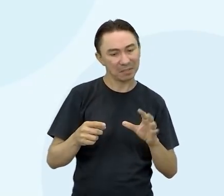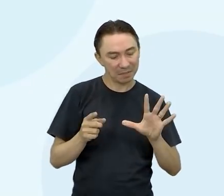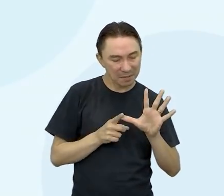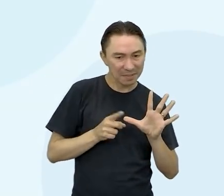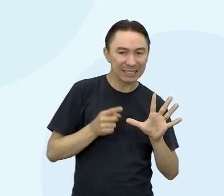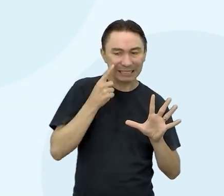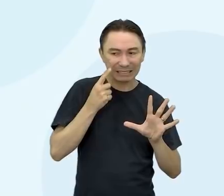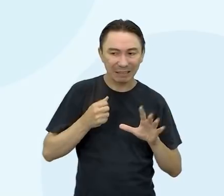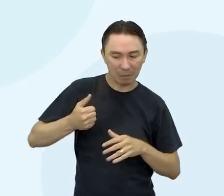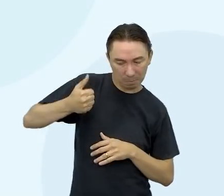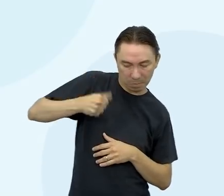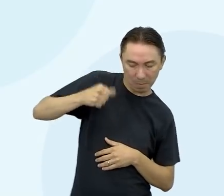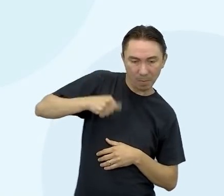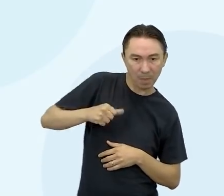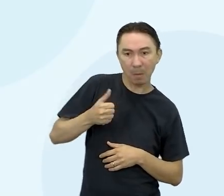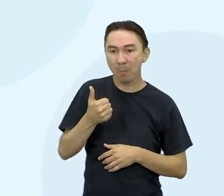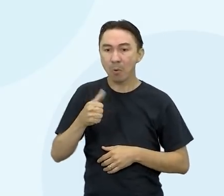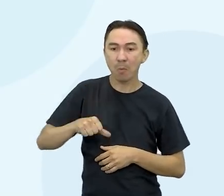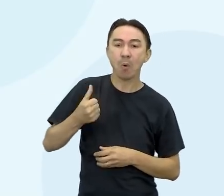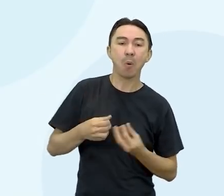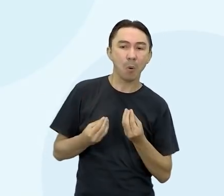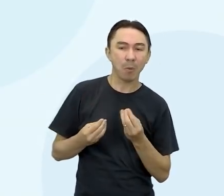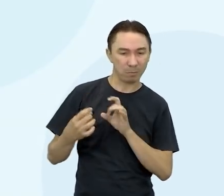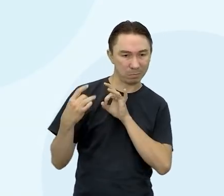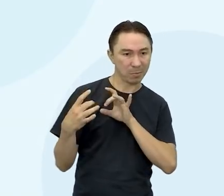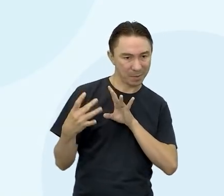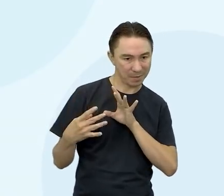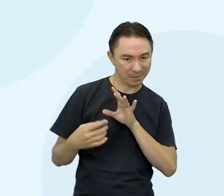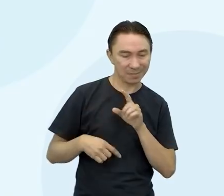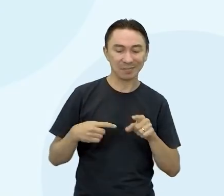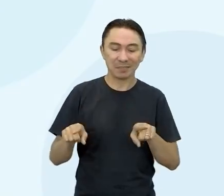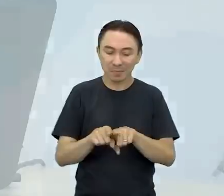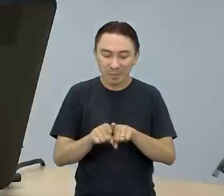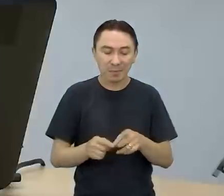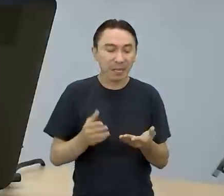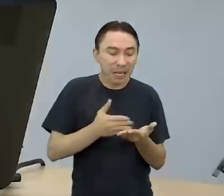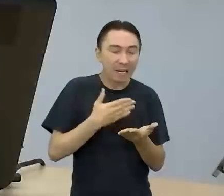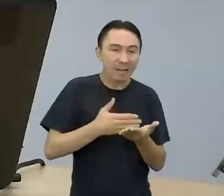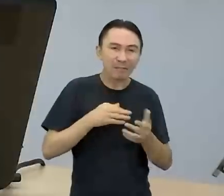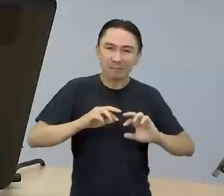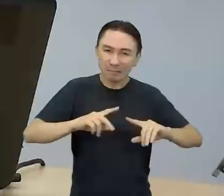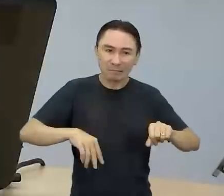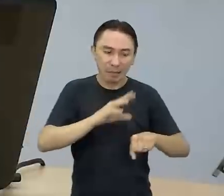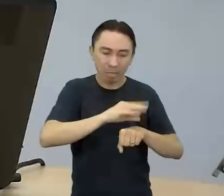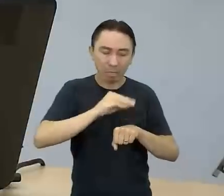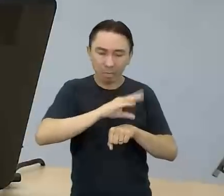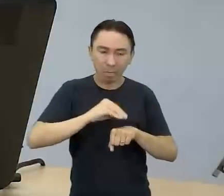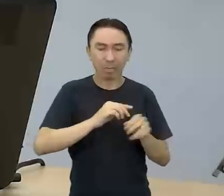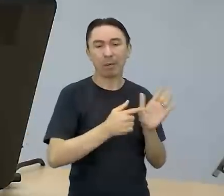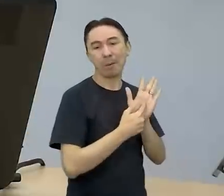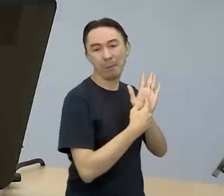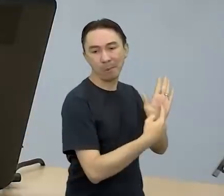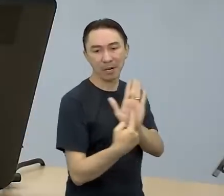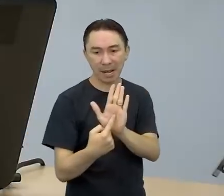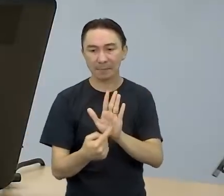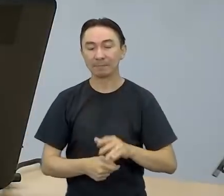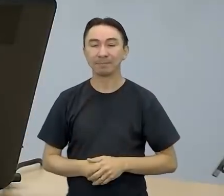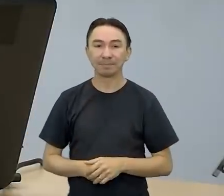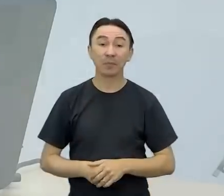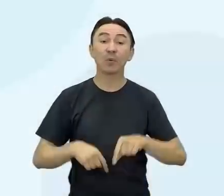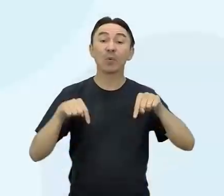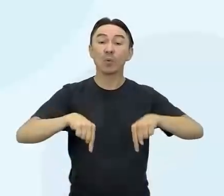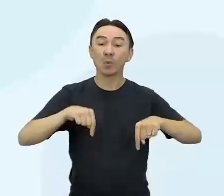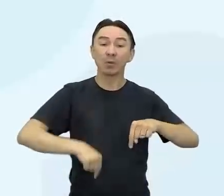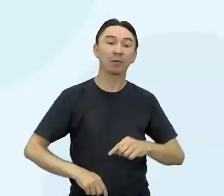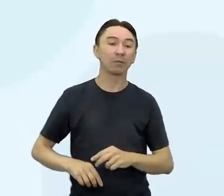feedback para a gente e as referências bibliográficas. Então, para começar, pessoal, as competências que a gente vai trabalhar hoje,